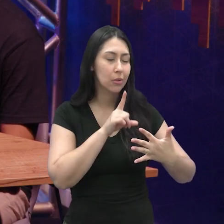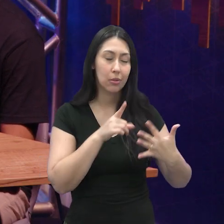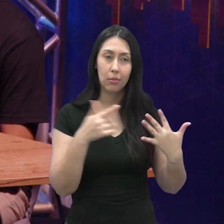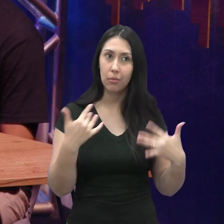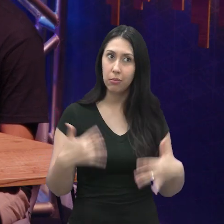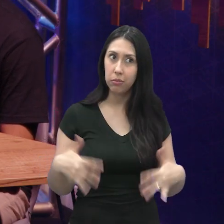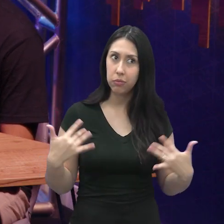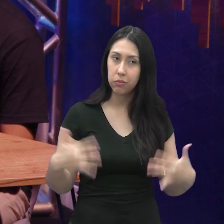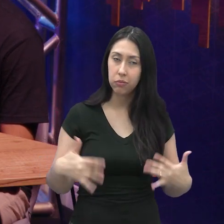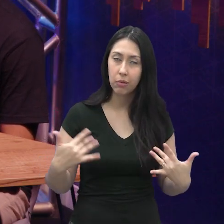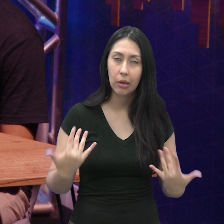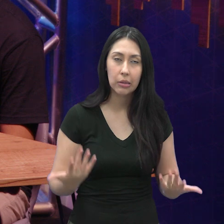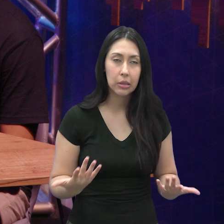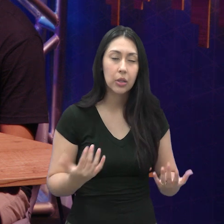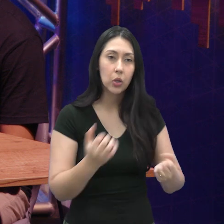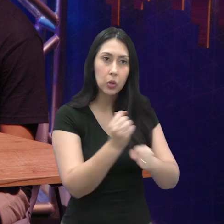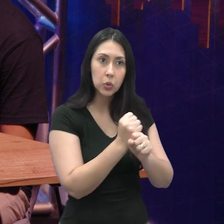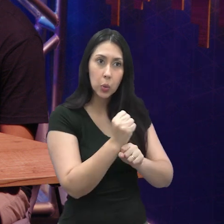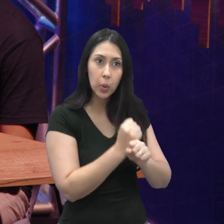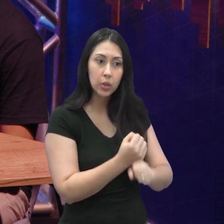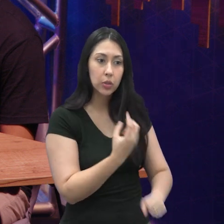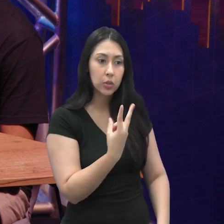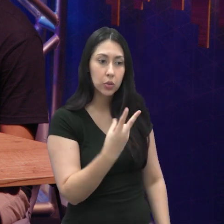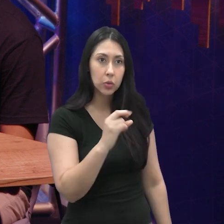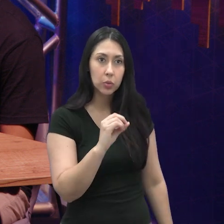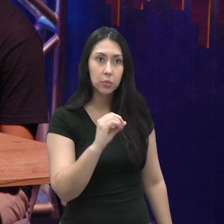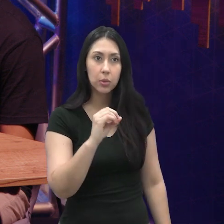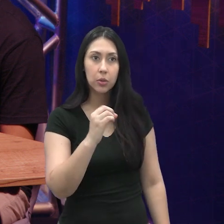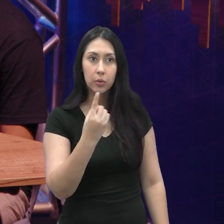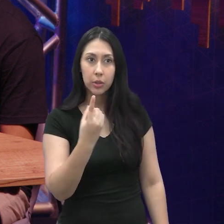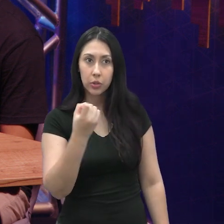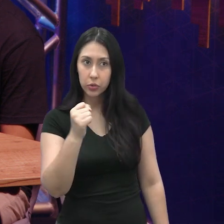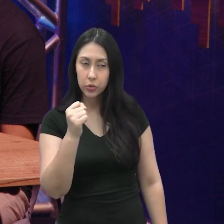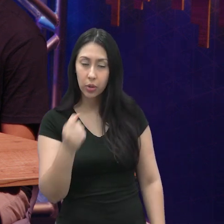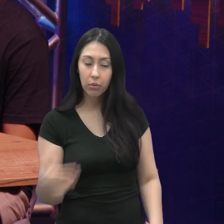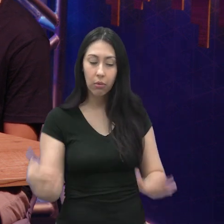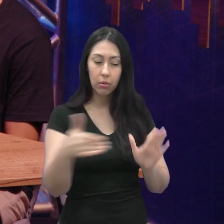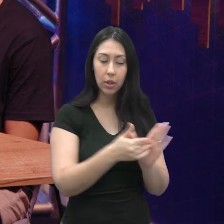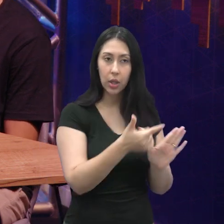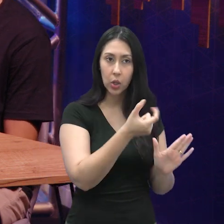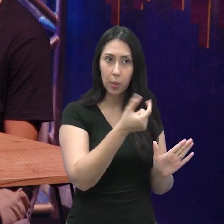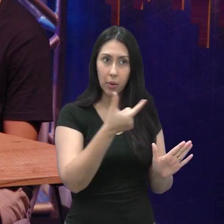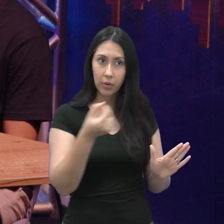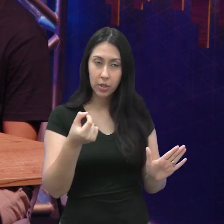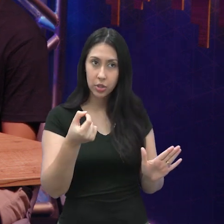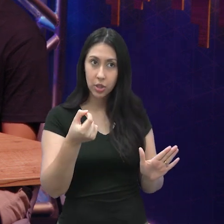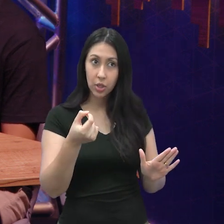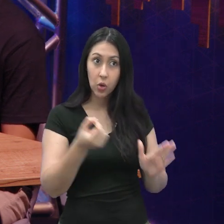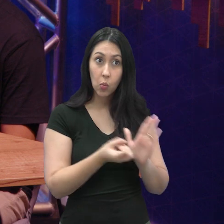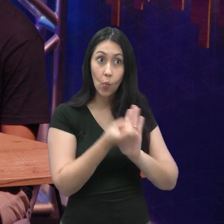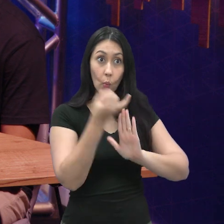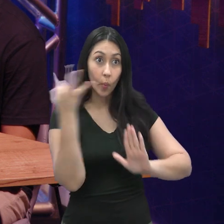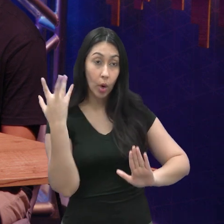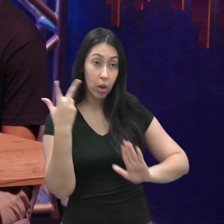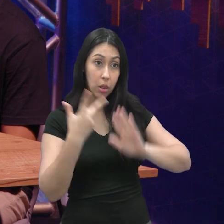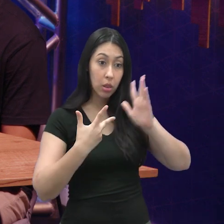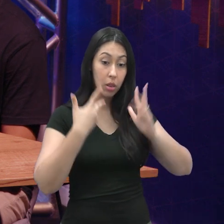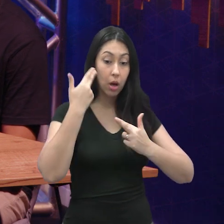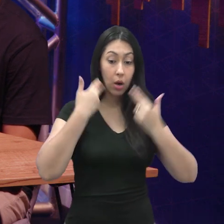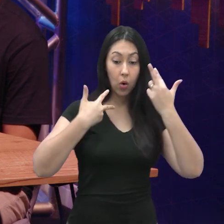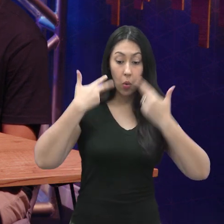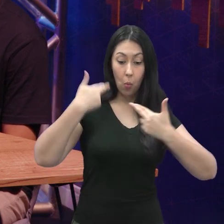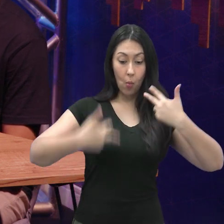né, gente? Durante o ano de 2018 e 2020, né? A quantidade de cirurgias plásticas que